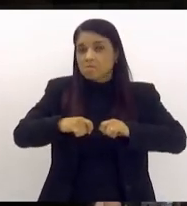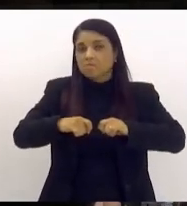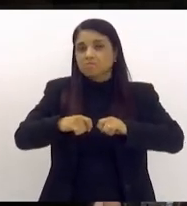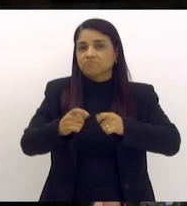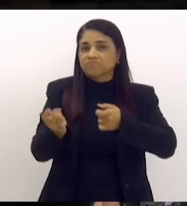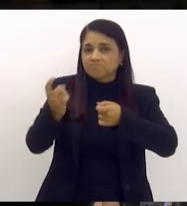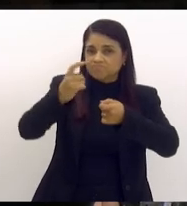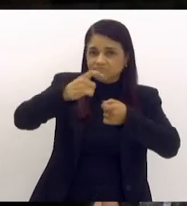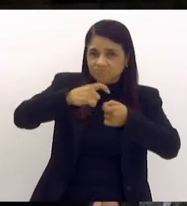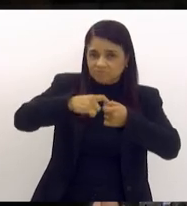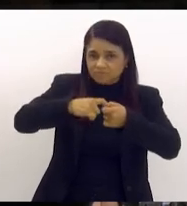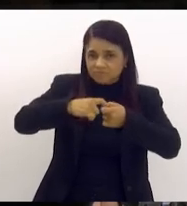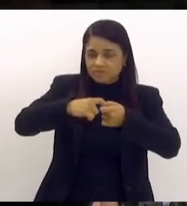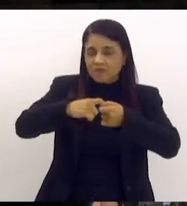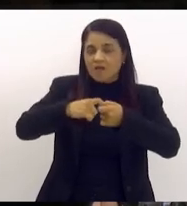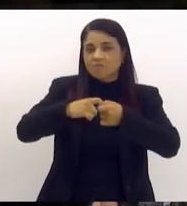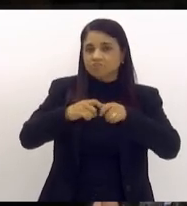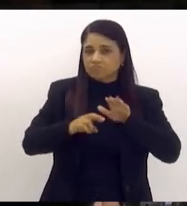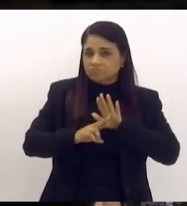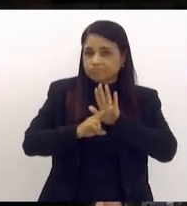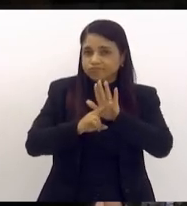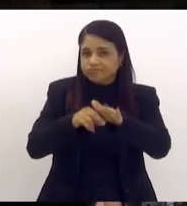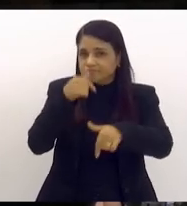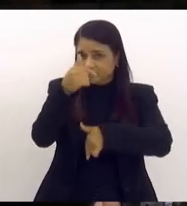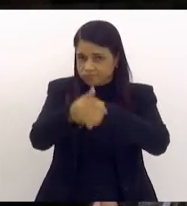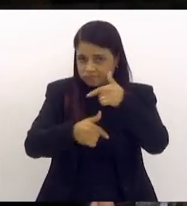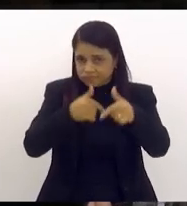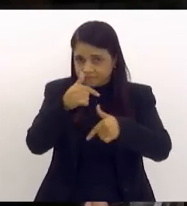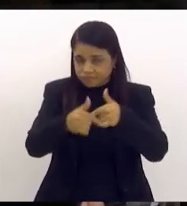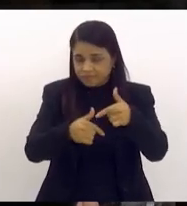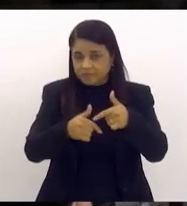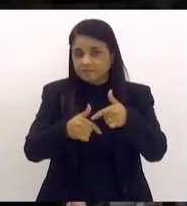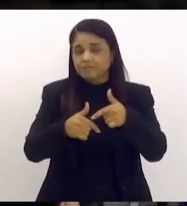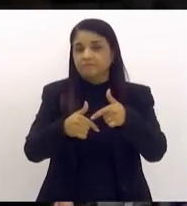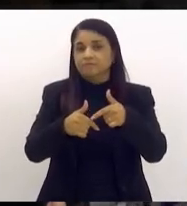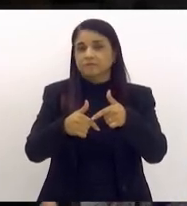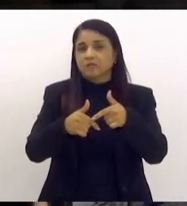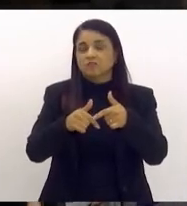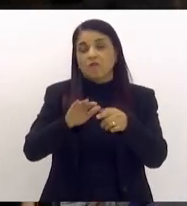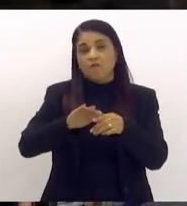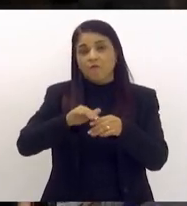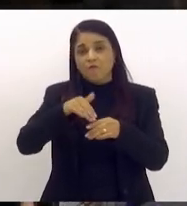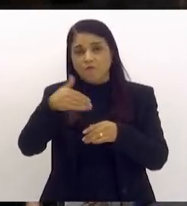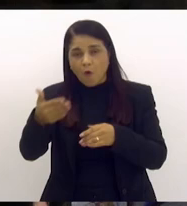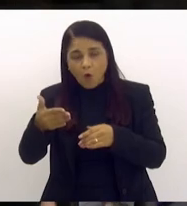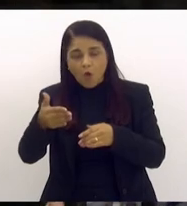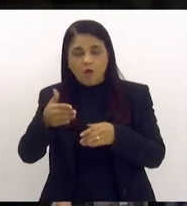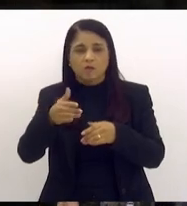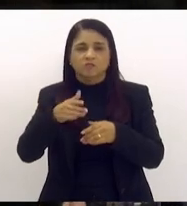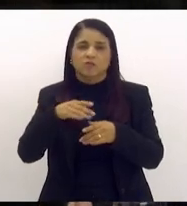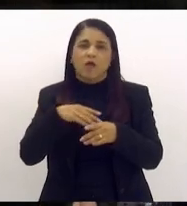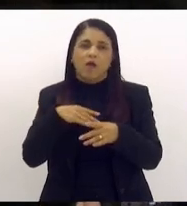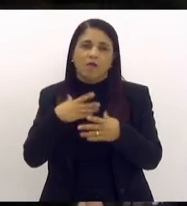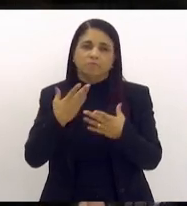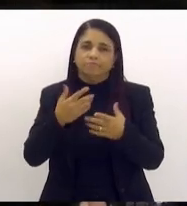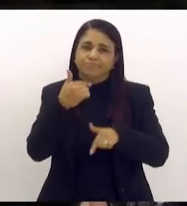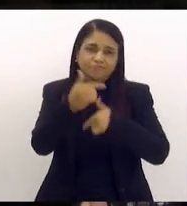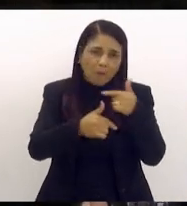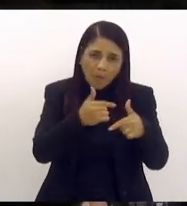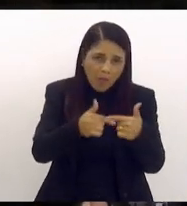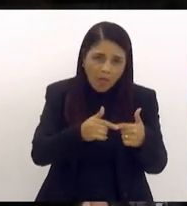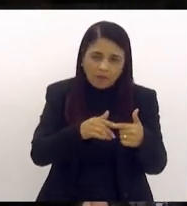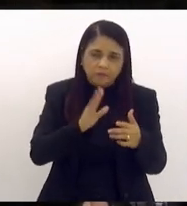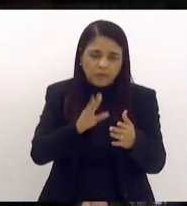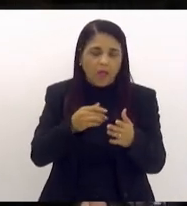retornar a as frentes de trabalho porque eles já estão fora né desse mercado há algum tempo e a gente tem que ter E